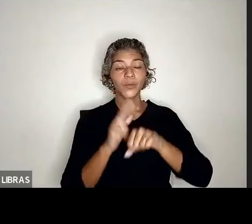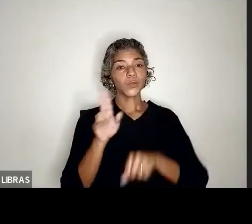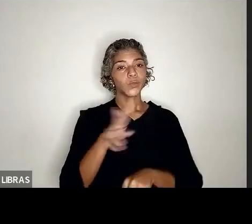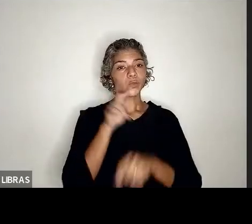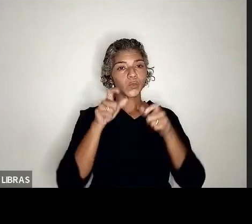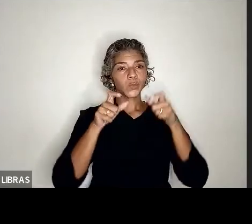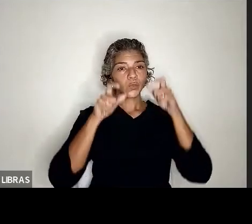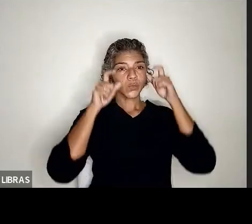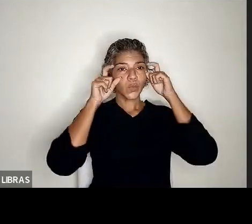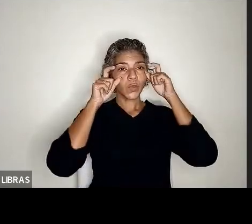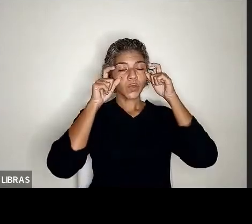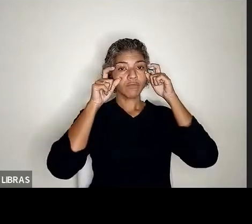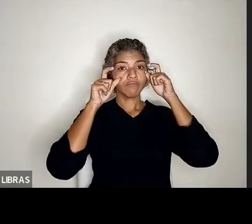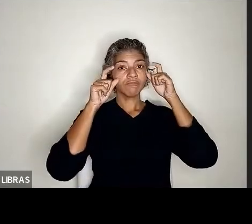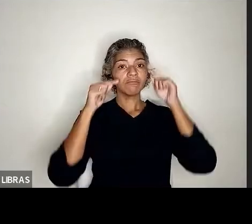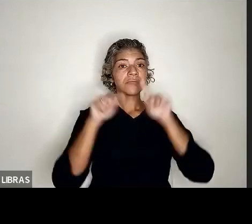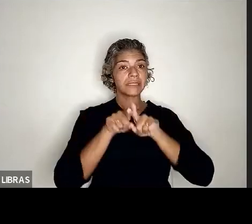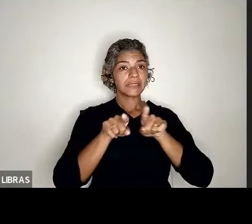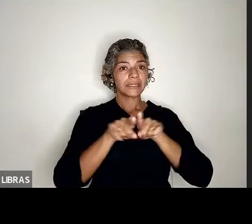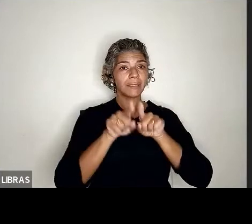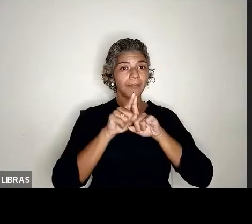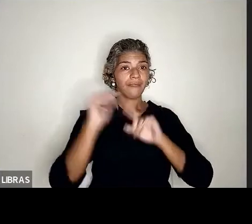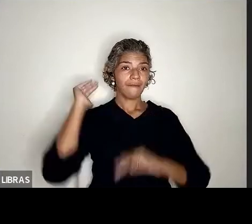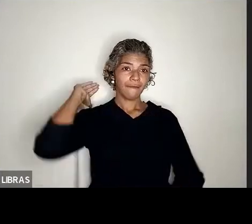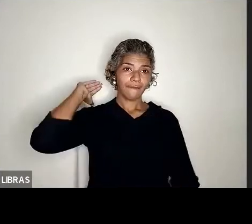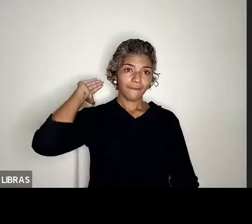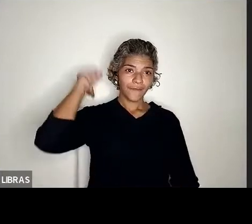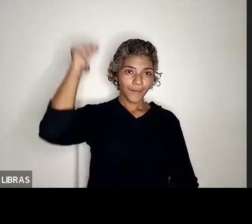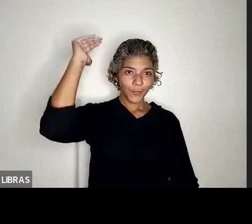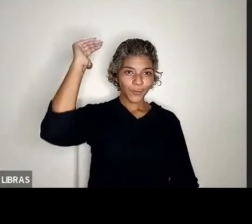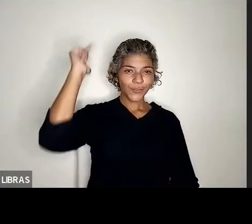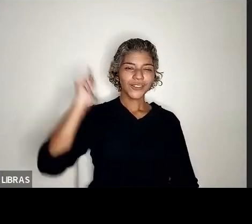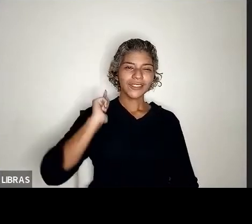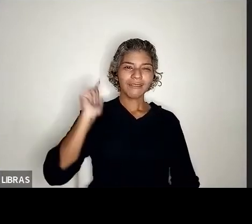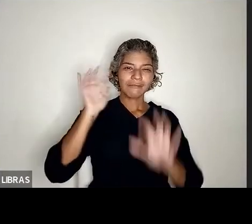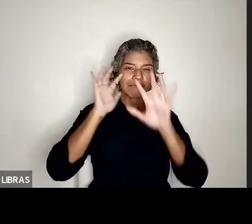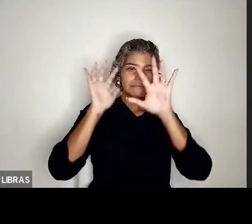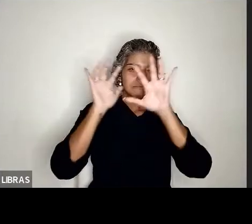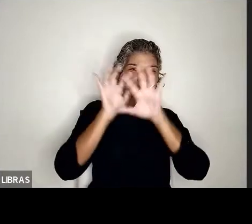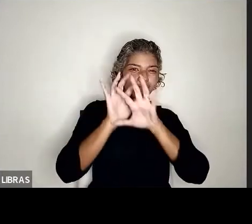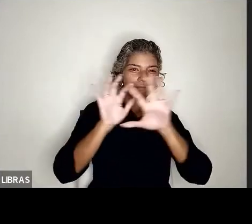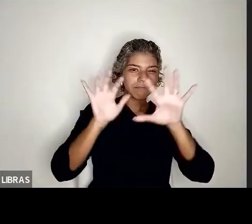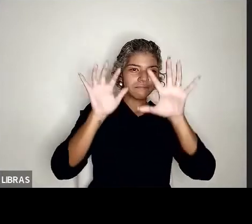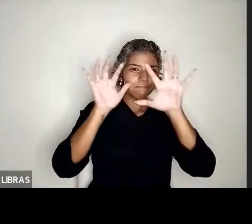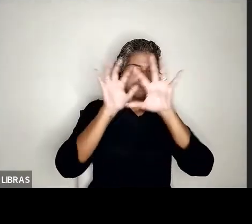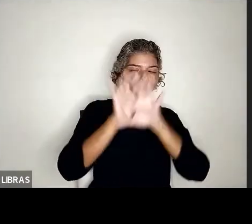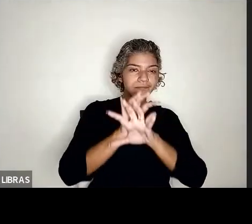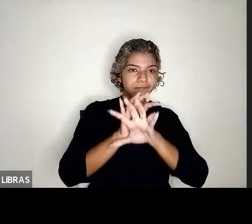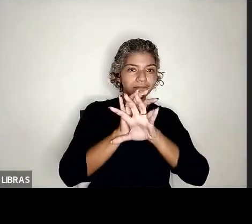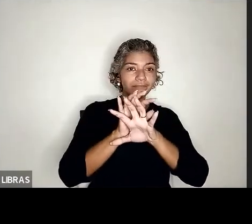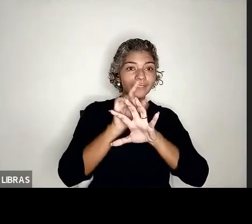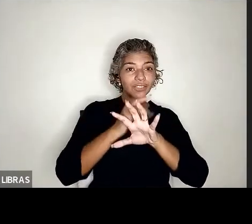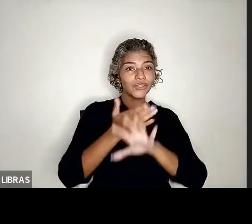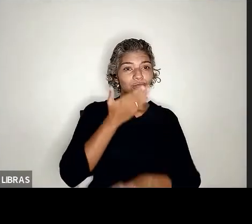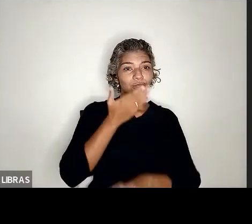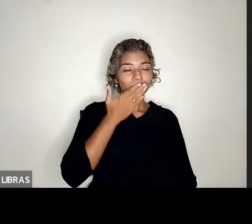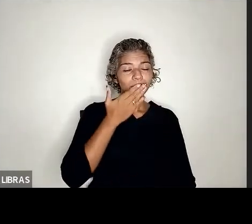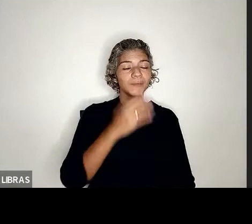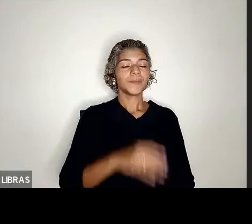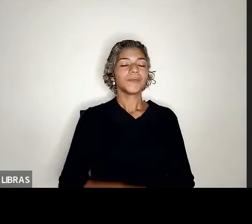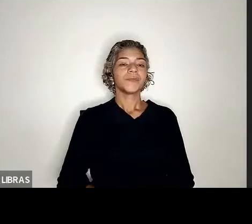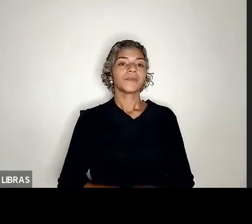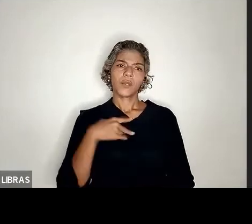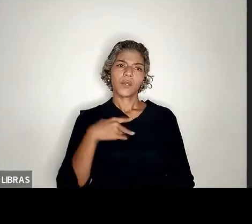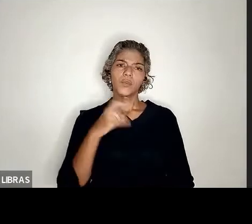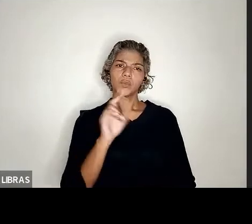minha tela, né, vocês encontram aqui um efeito turvo. Tá? Eu sou pesquisadora da Escola Nacional